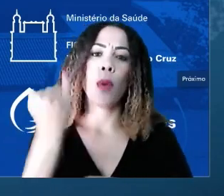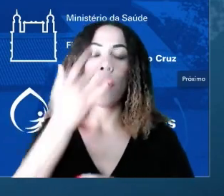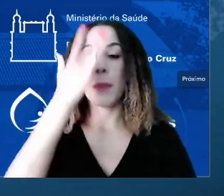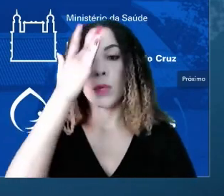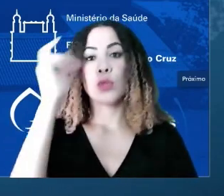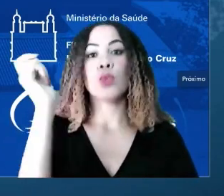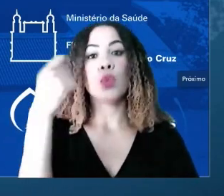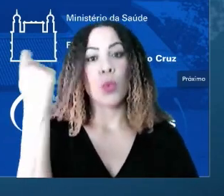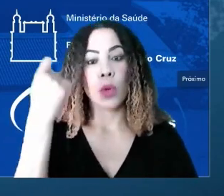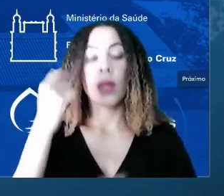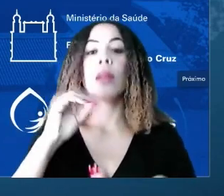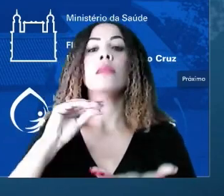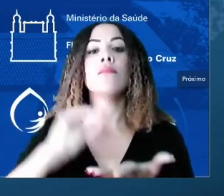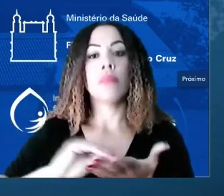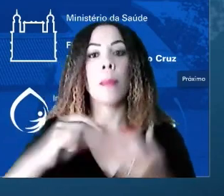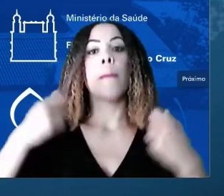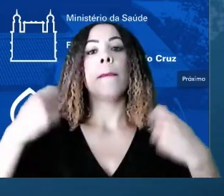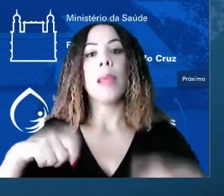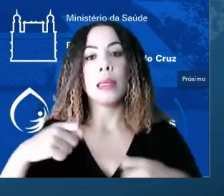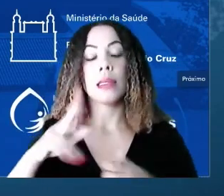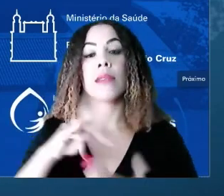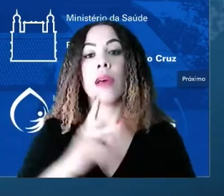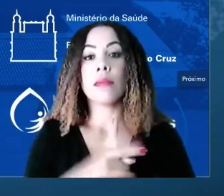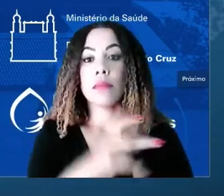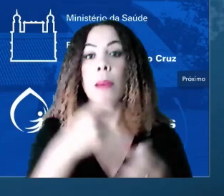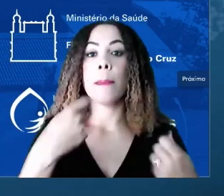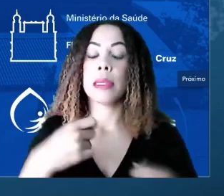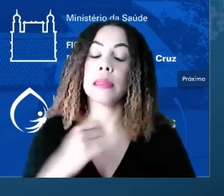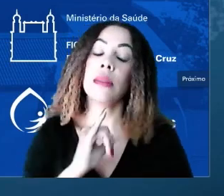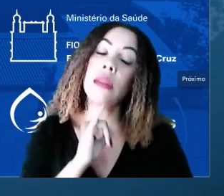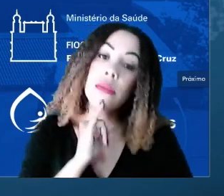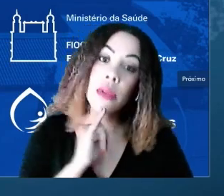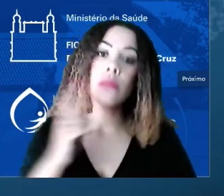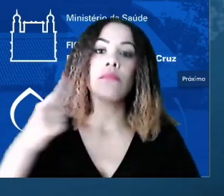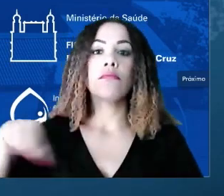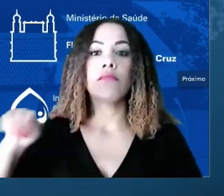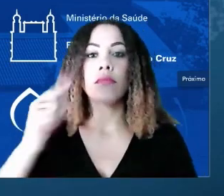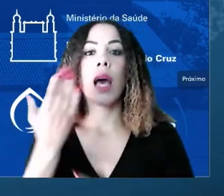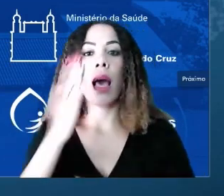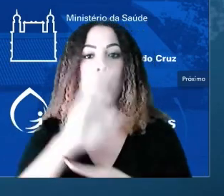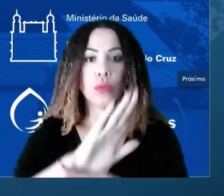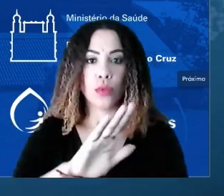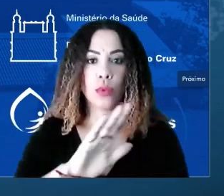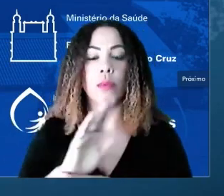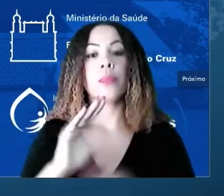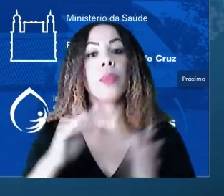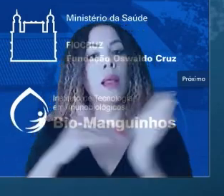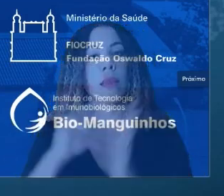contando com vocês, vai continuar contando, infelizmente, por um bom tempo. Até já.